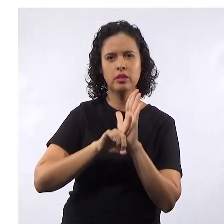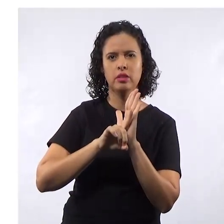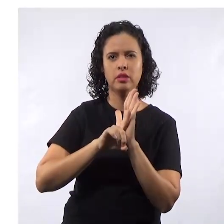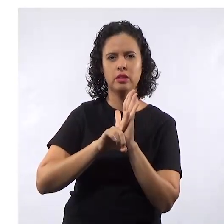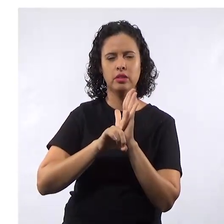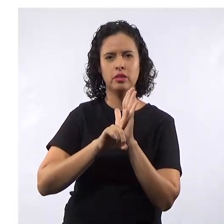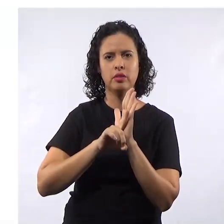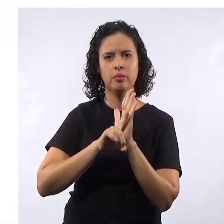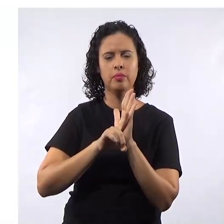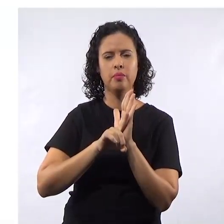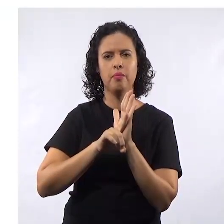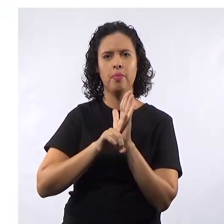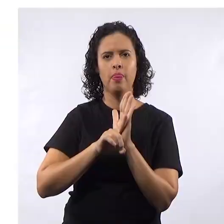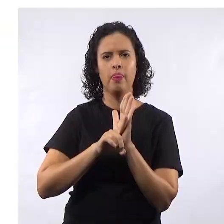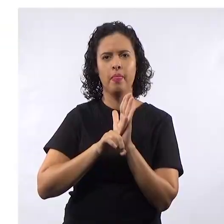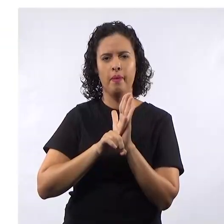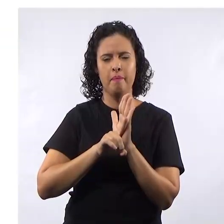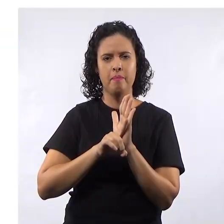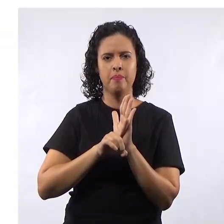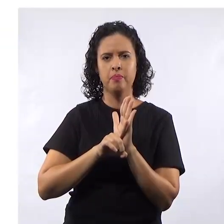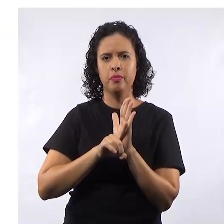direito